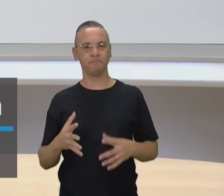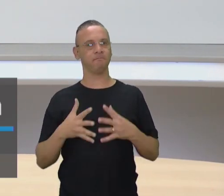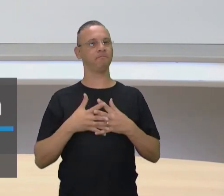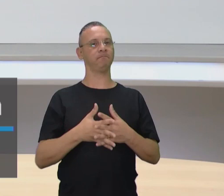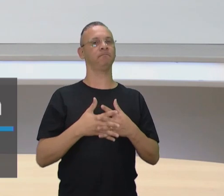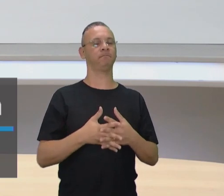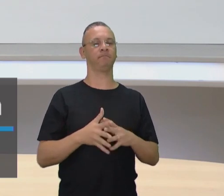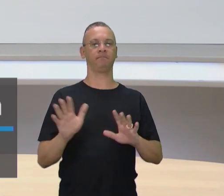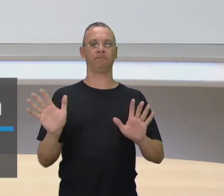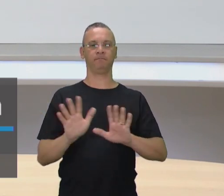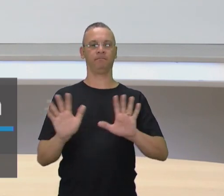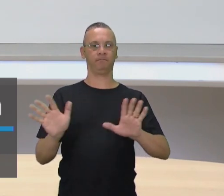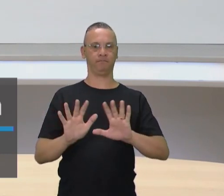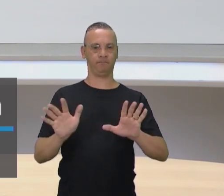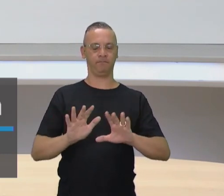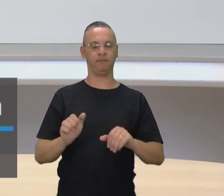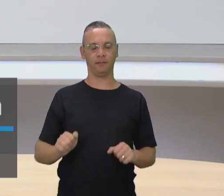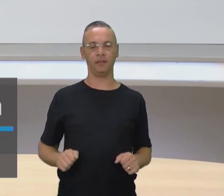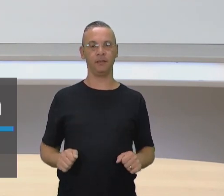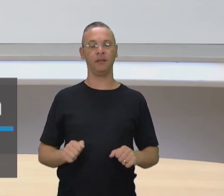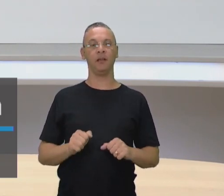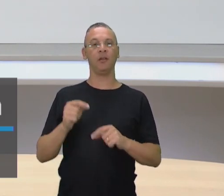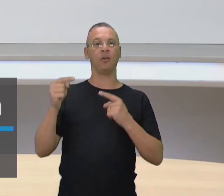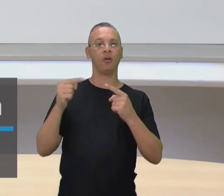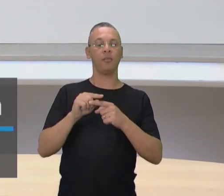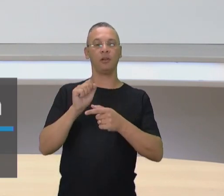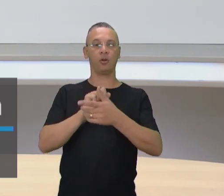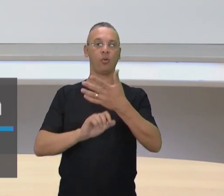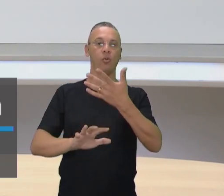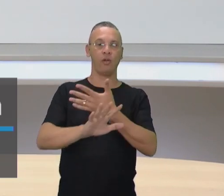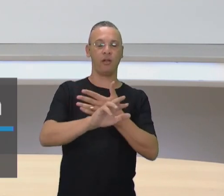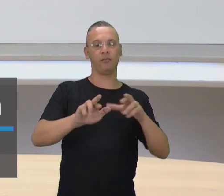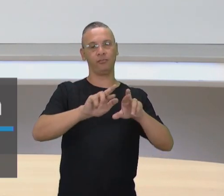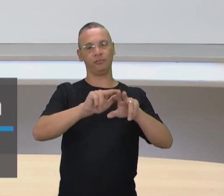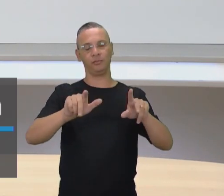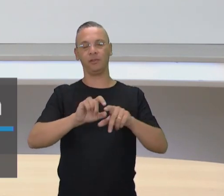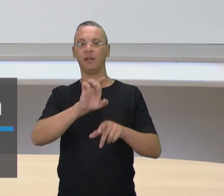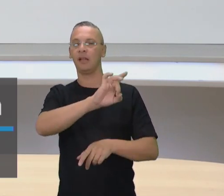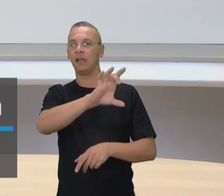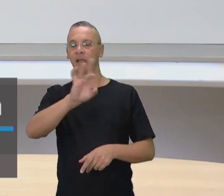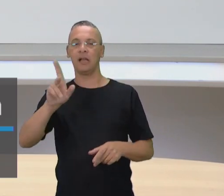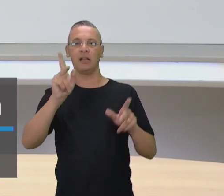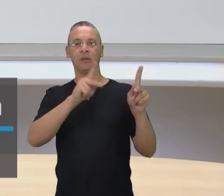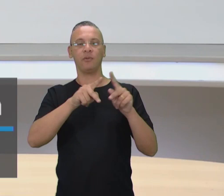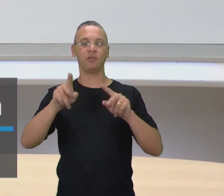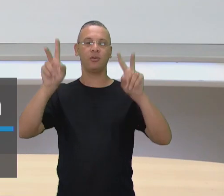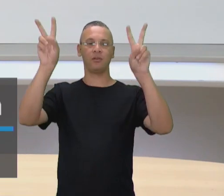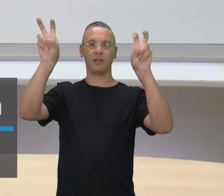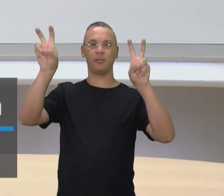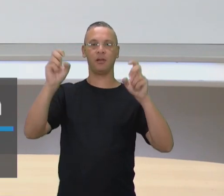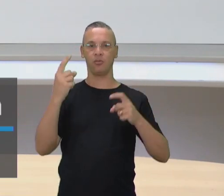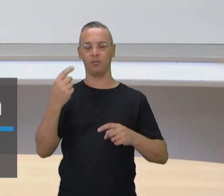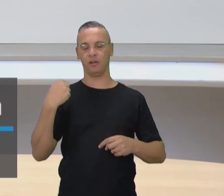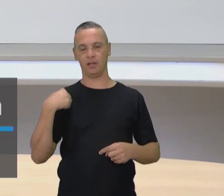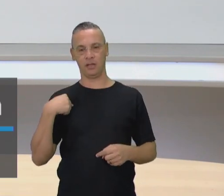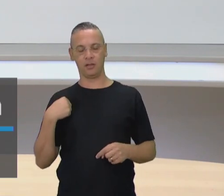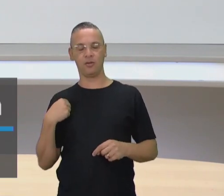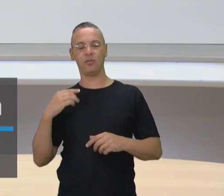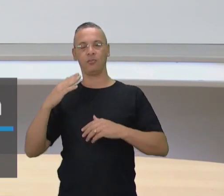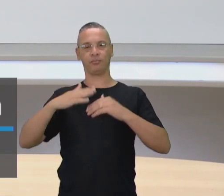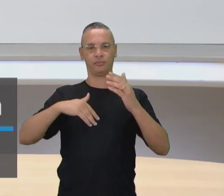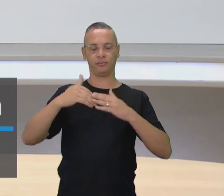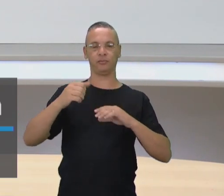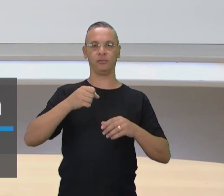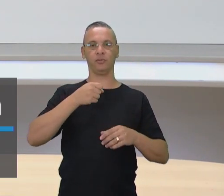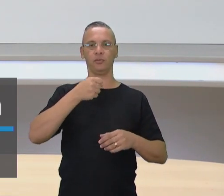falar, nossa, mas está tratando do mesmo componente? Não, o componente do professor vai tratar dos observatórios internacionais, enquanto eu aqui no Laboratório de Produção